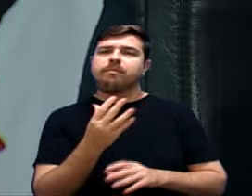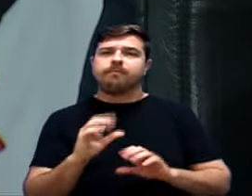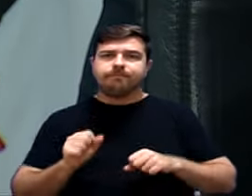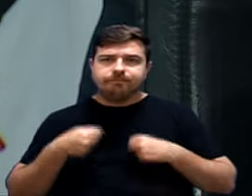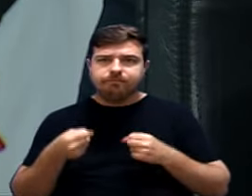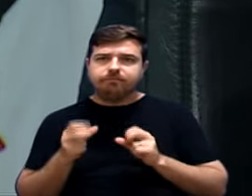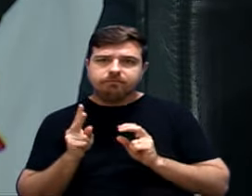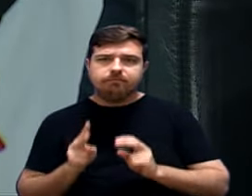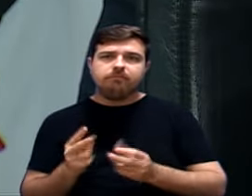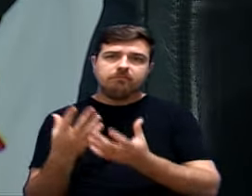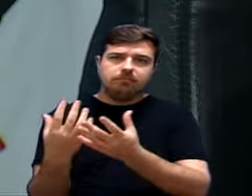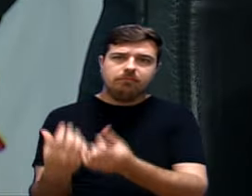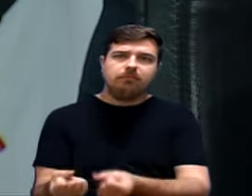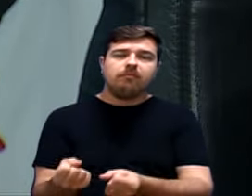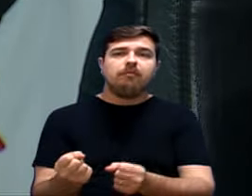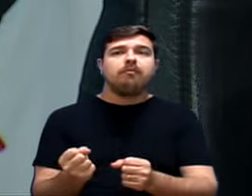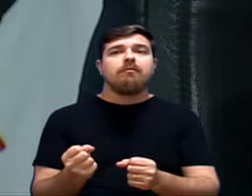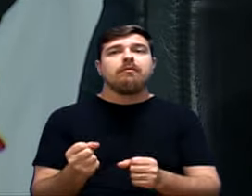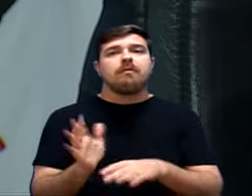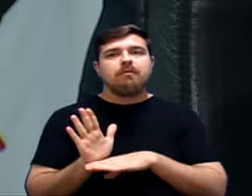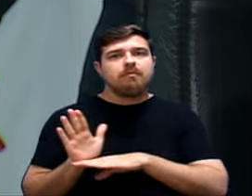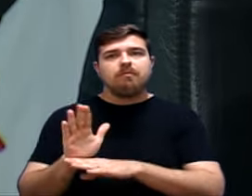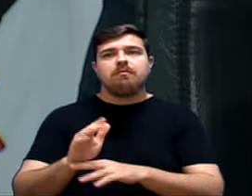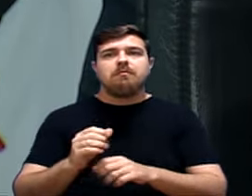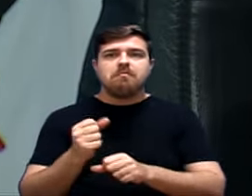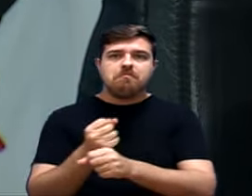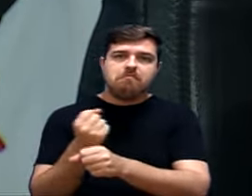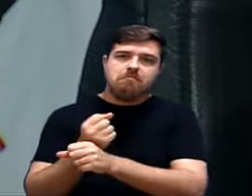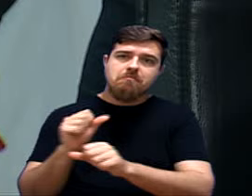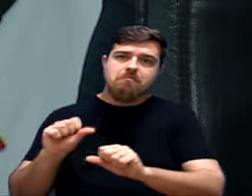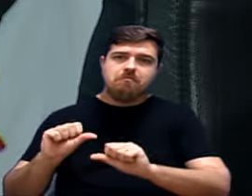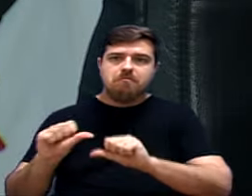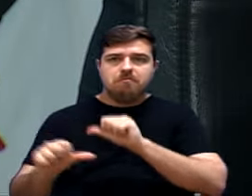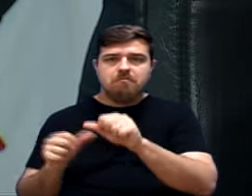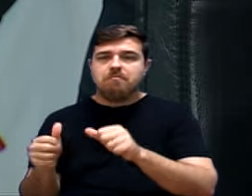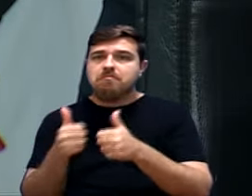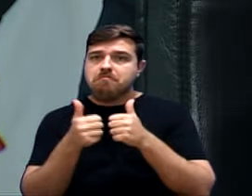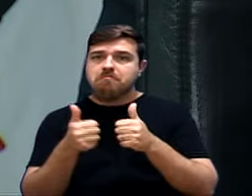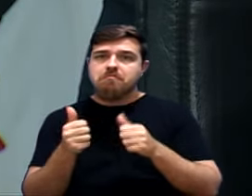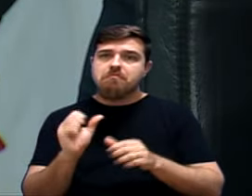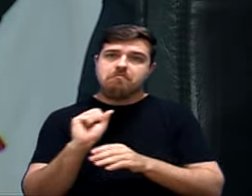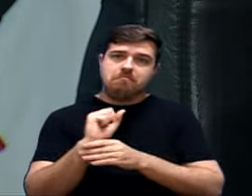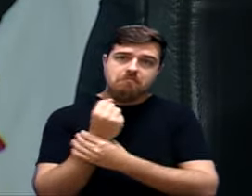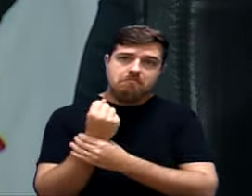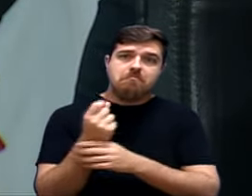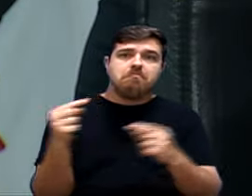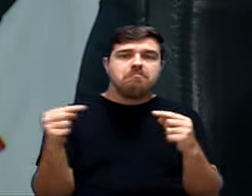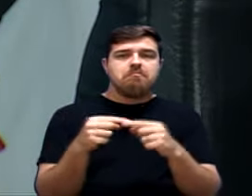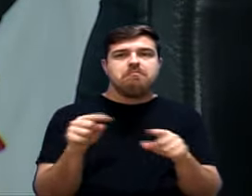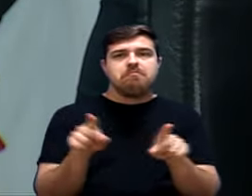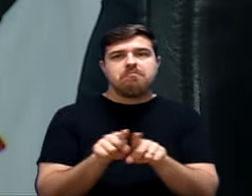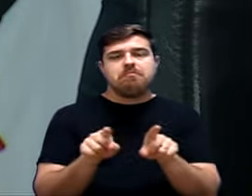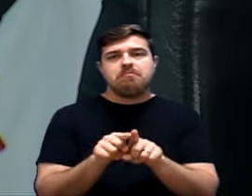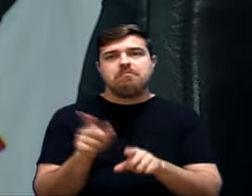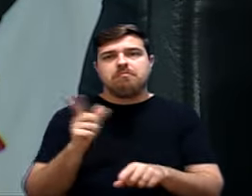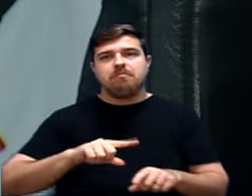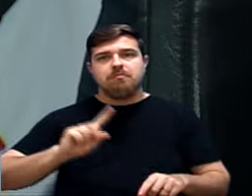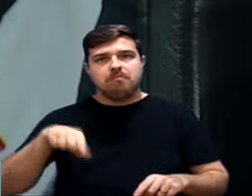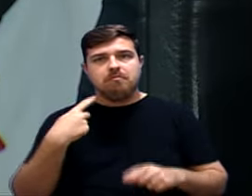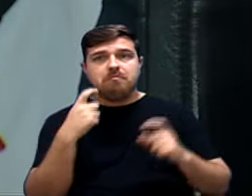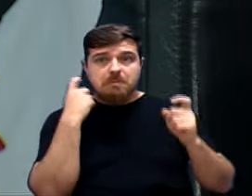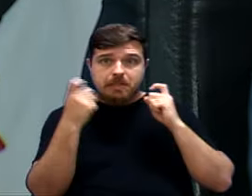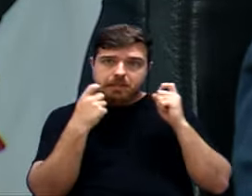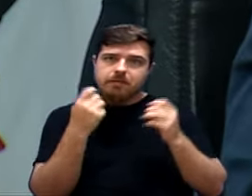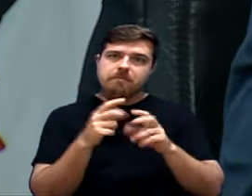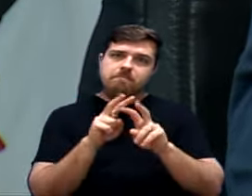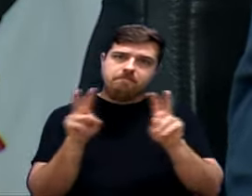de tornar aquele local como uma opção de lazer pro pessoal da região também melhorando ali Inclusive a segurança tudo mas estamos preocupados sim com a questão do Pagliato